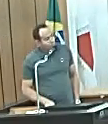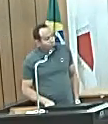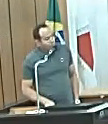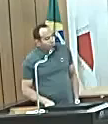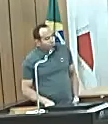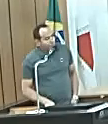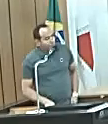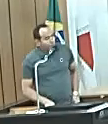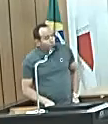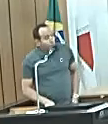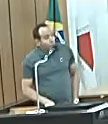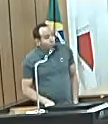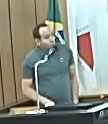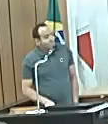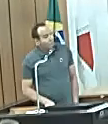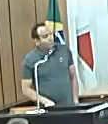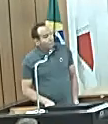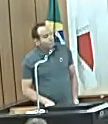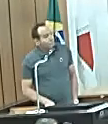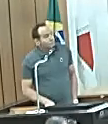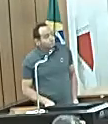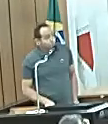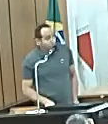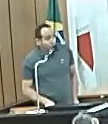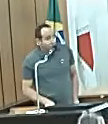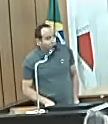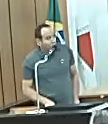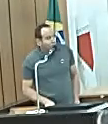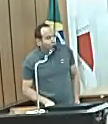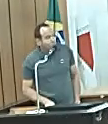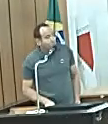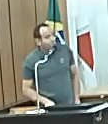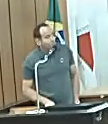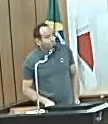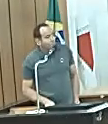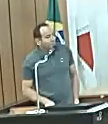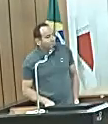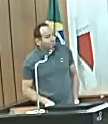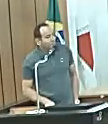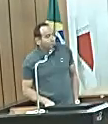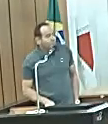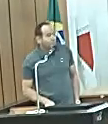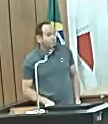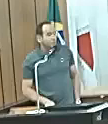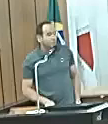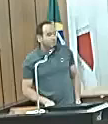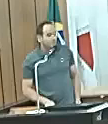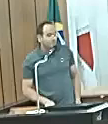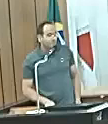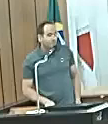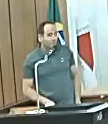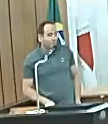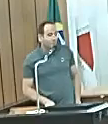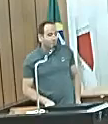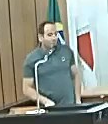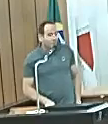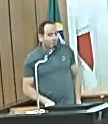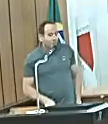e completar o doutor gustavo correr dos tablóides representante do executivo